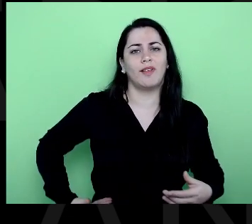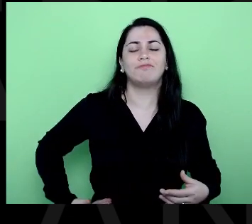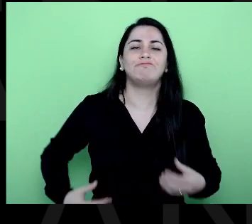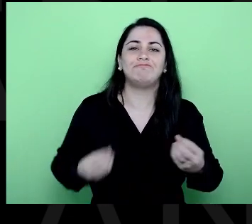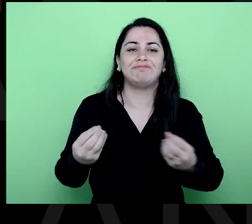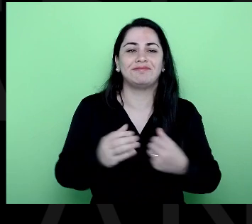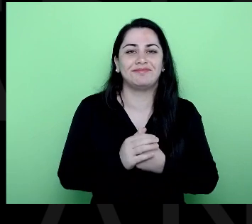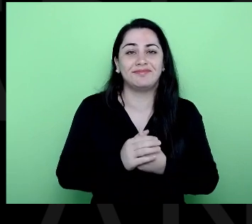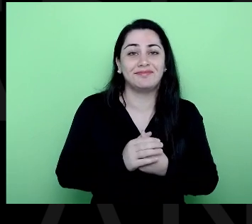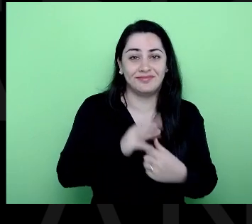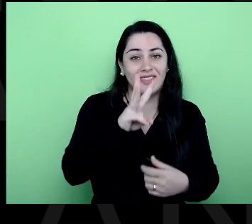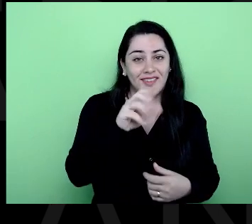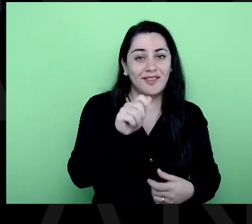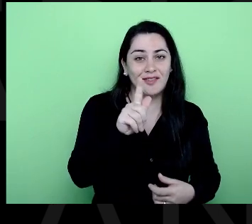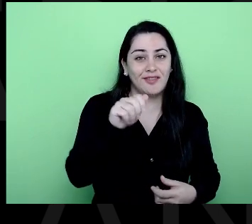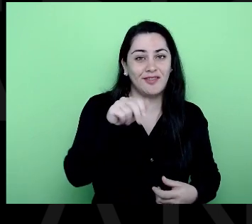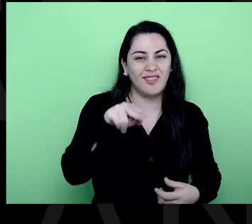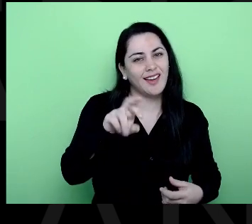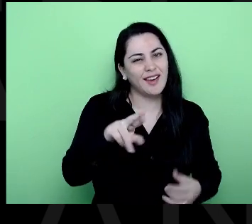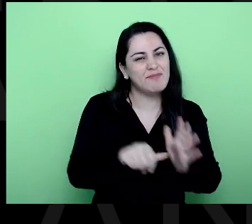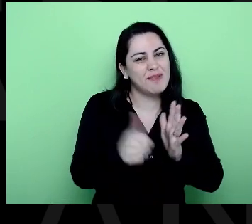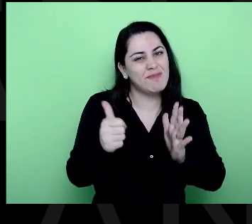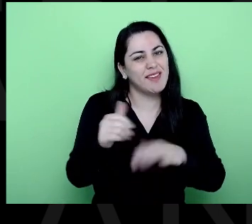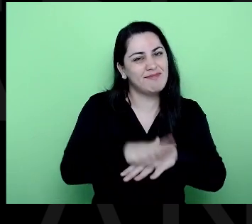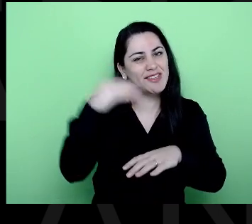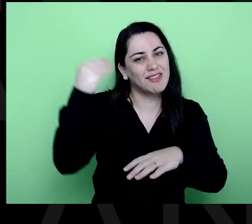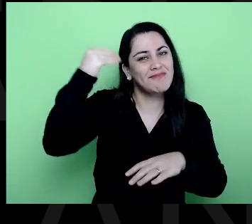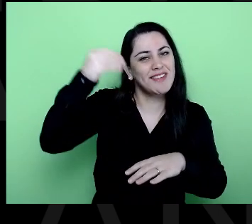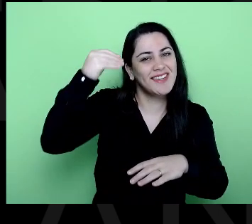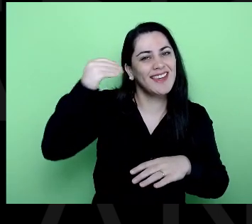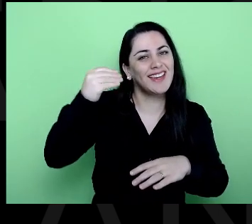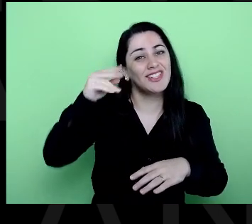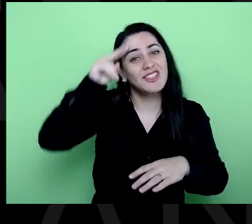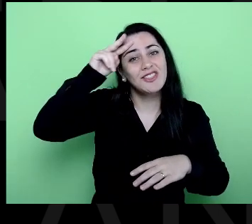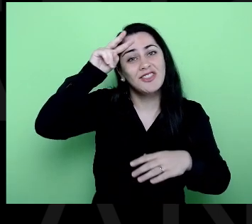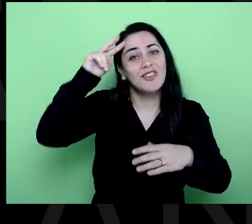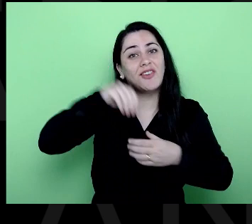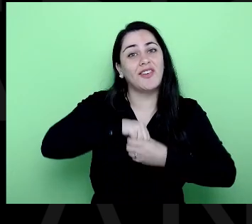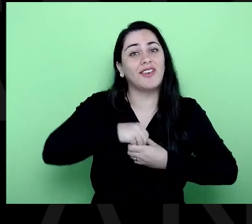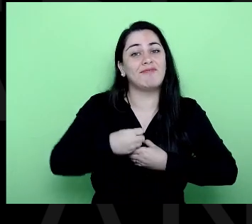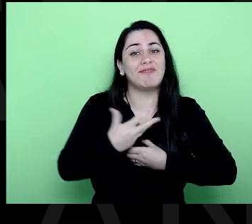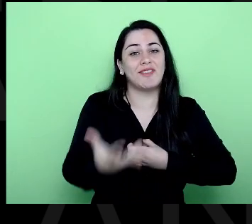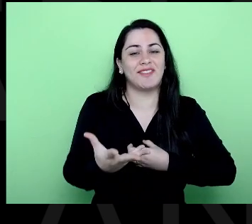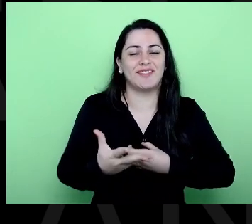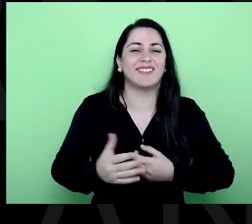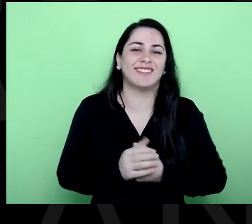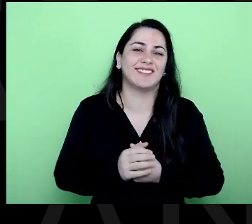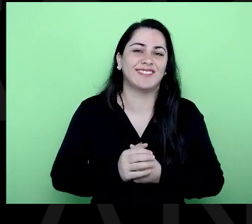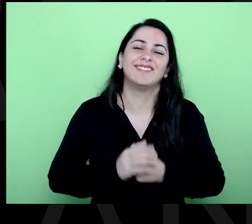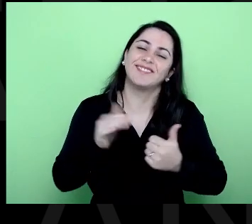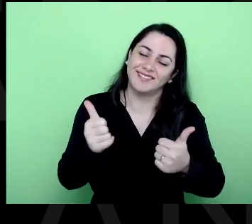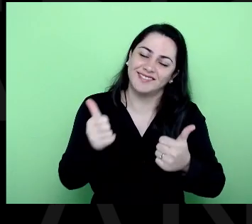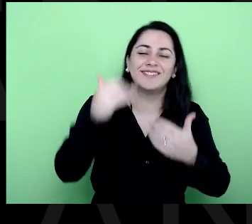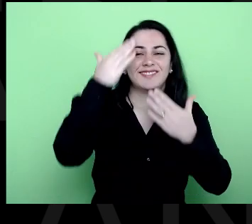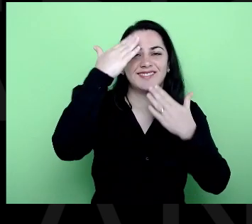Vai primeiro aí, Wagner. Você está mais experiente de biografia. Você começa. Não, obrigado,